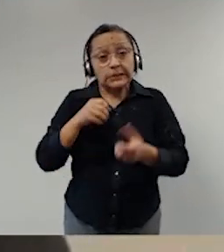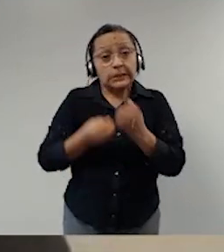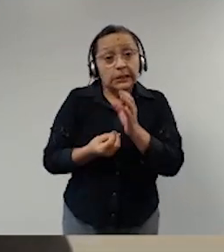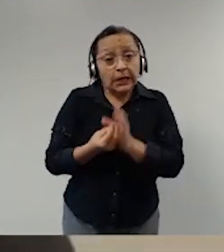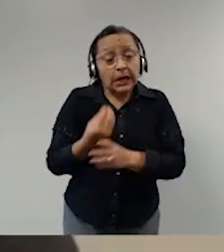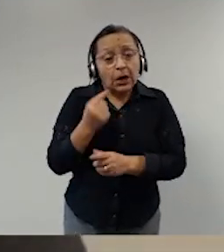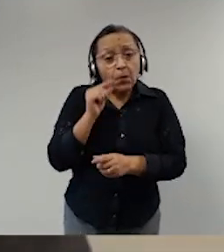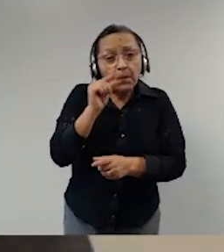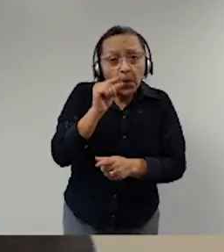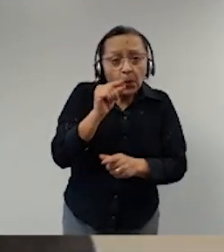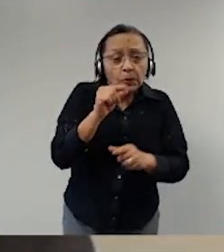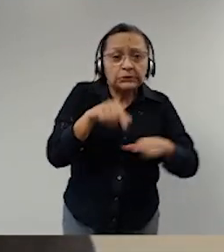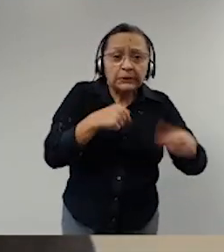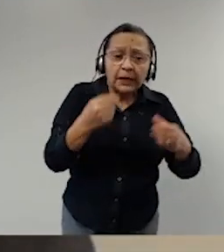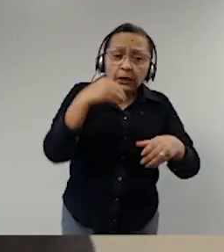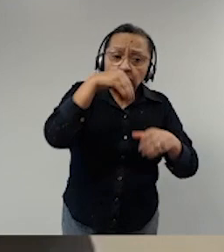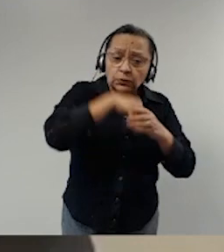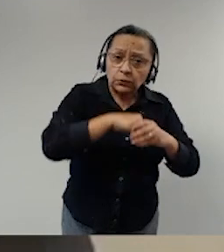de trabalho